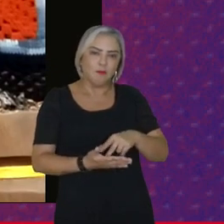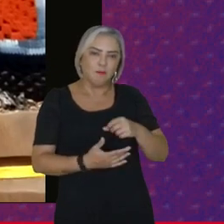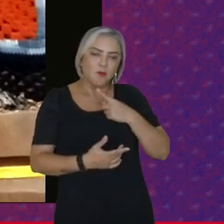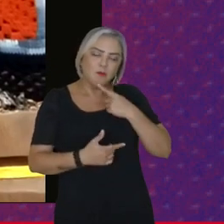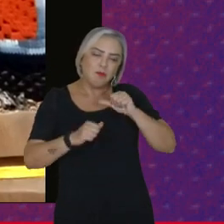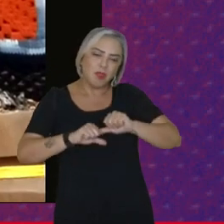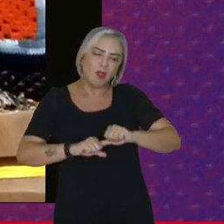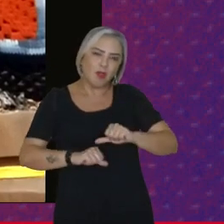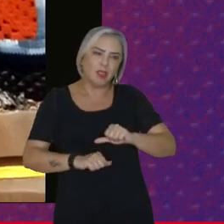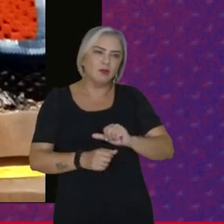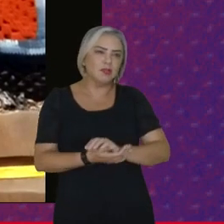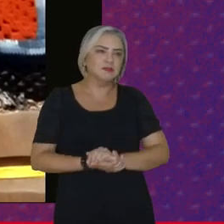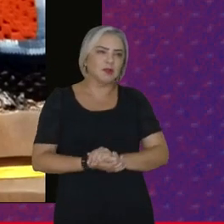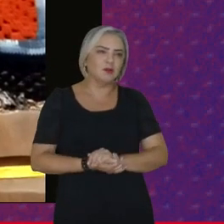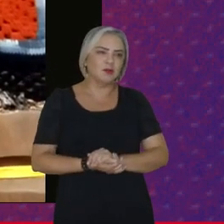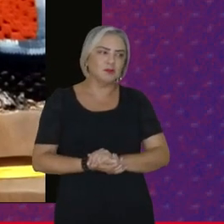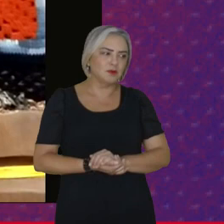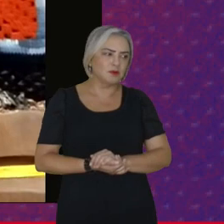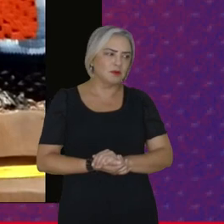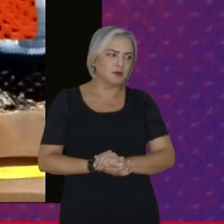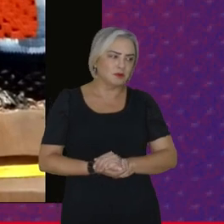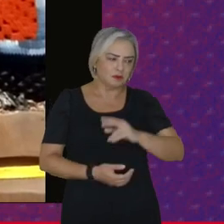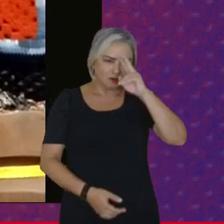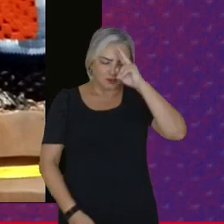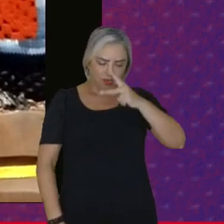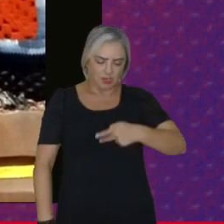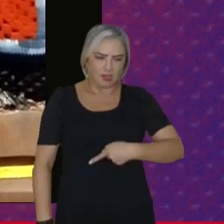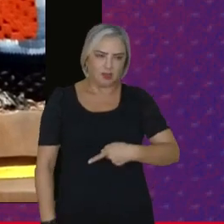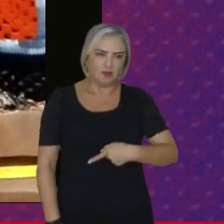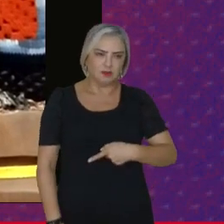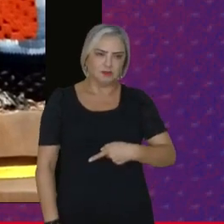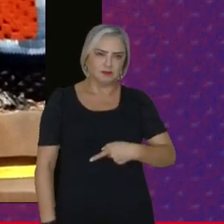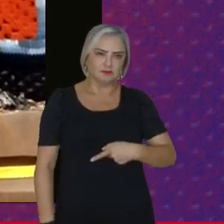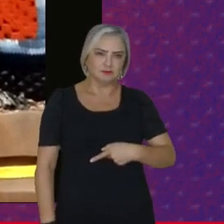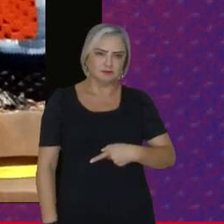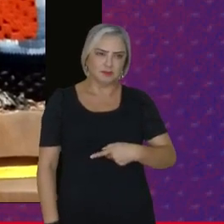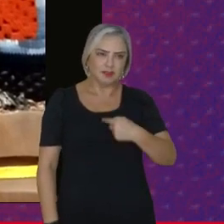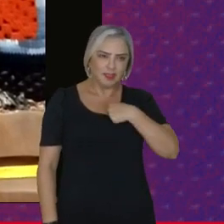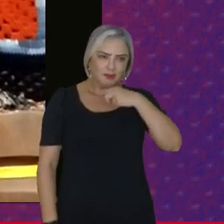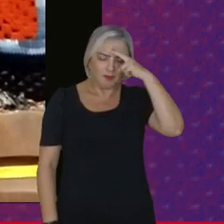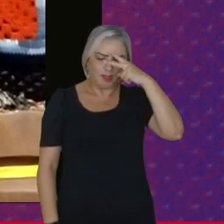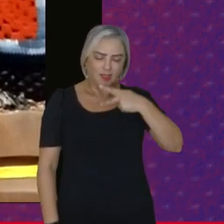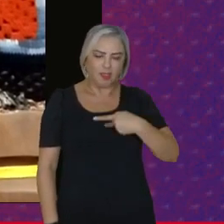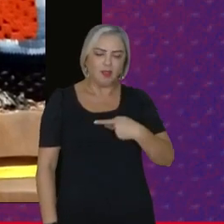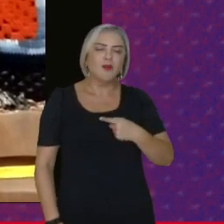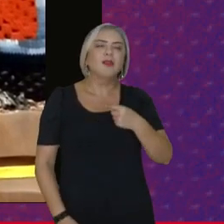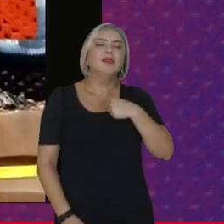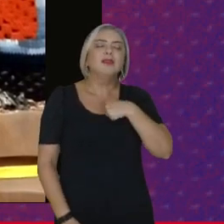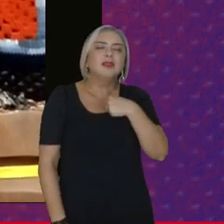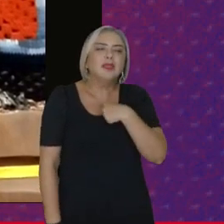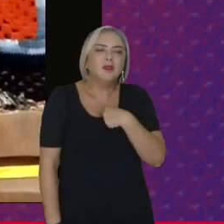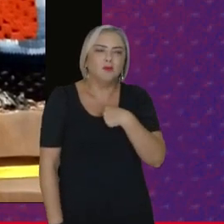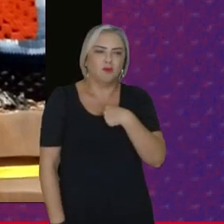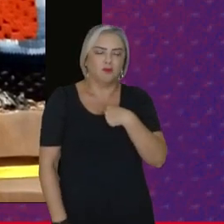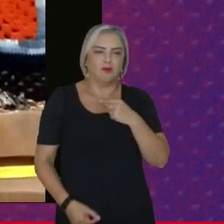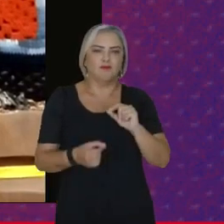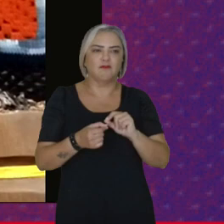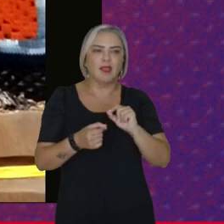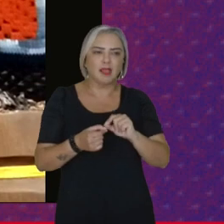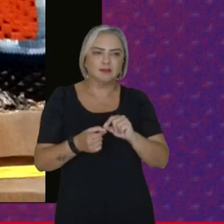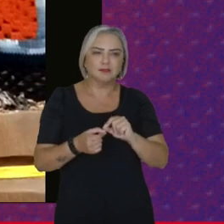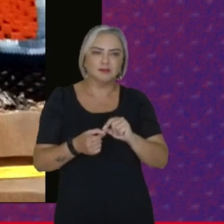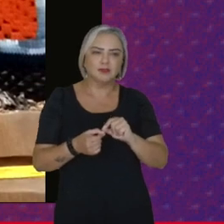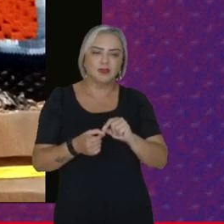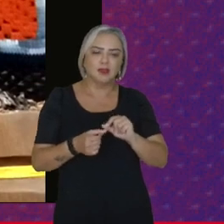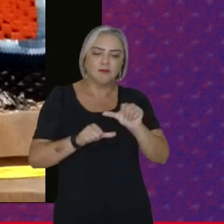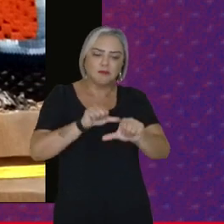Egoísmo. Mas eu digo egoísmo. O que é que eu estou fazendo para modificar